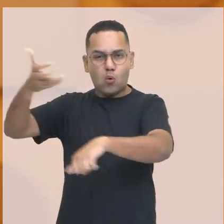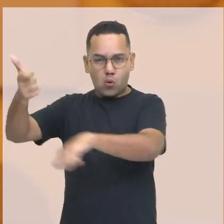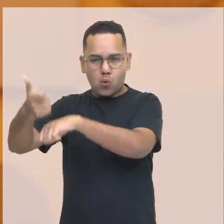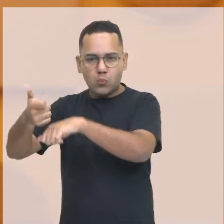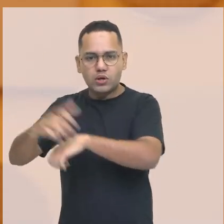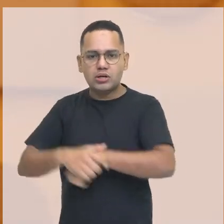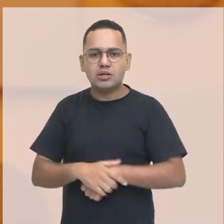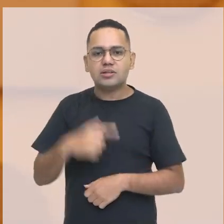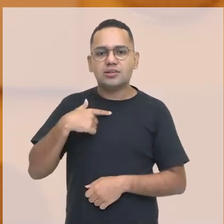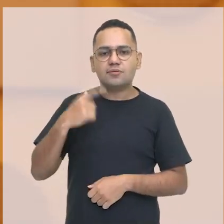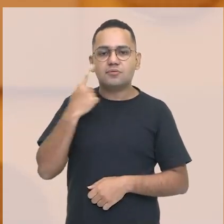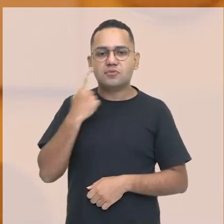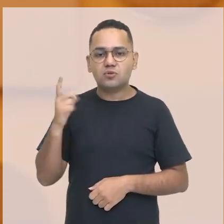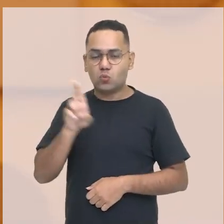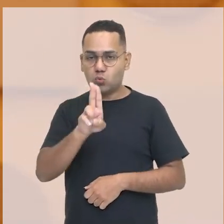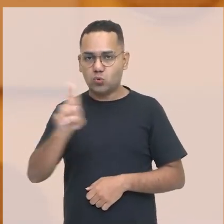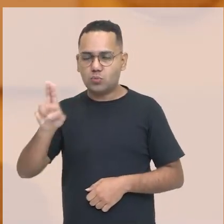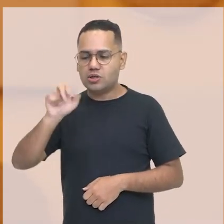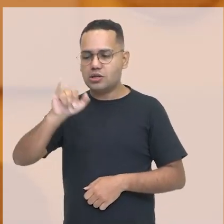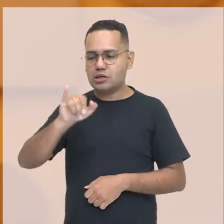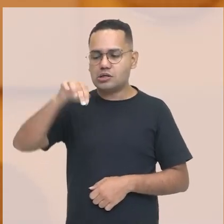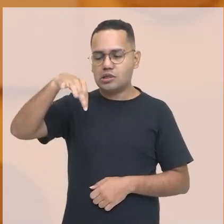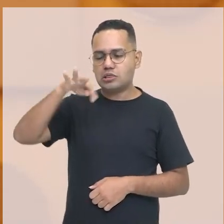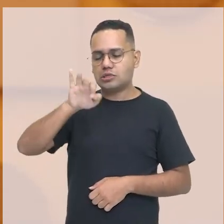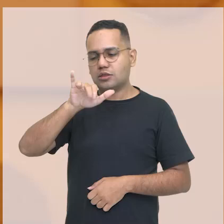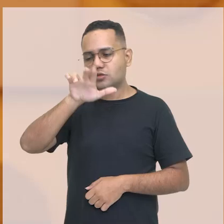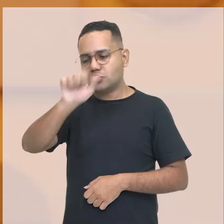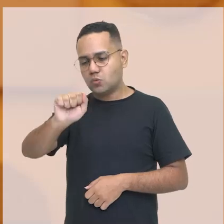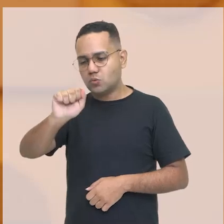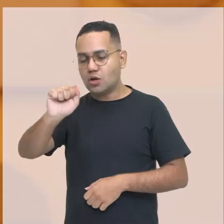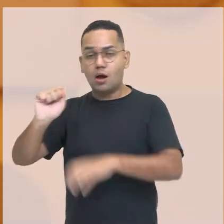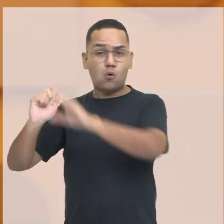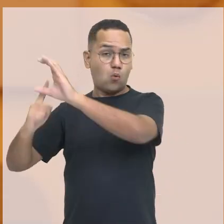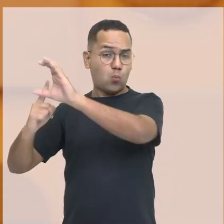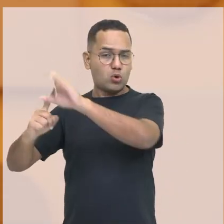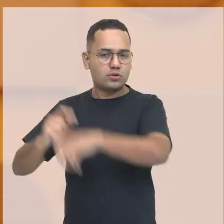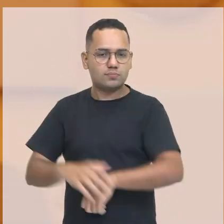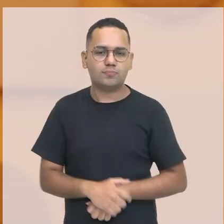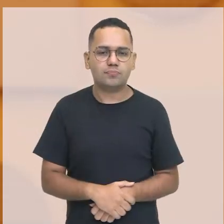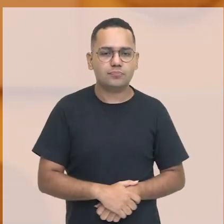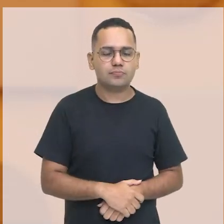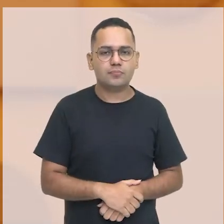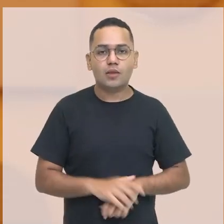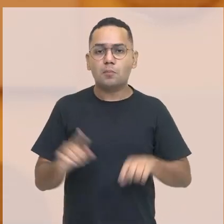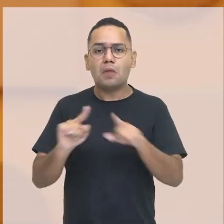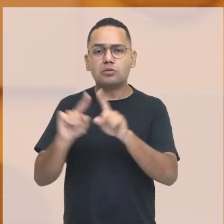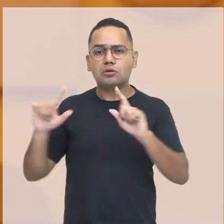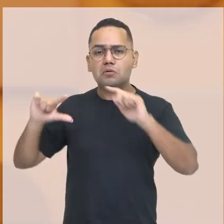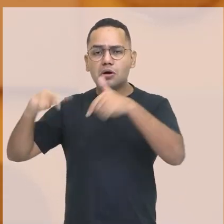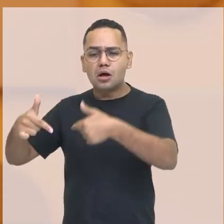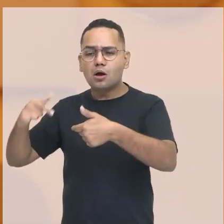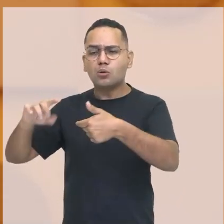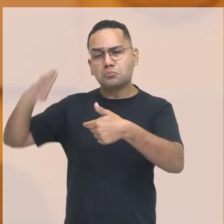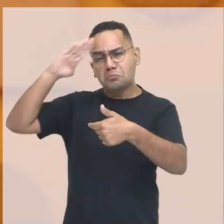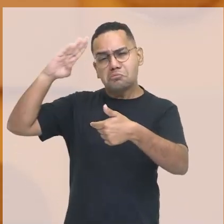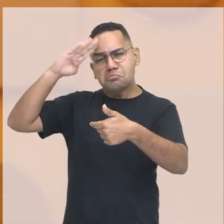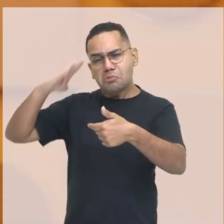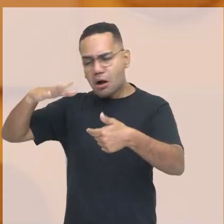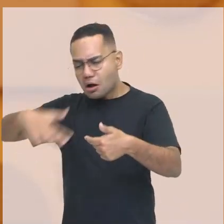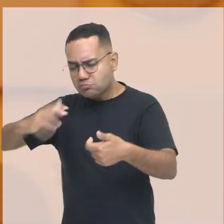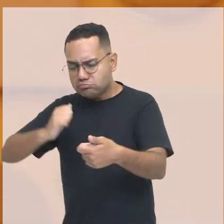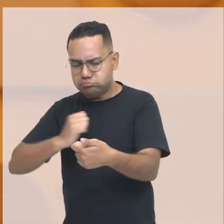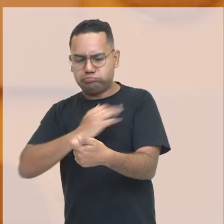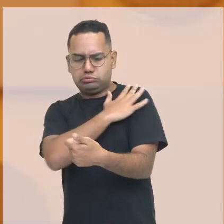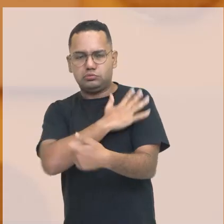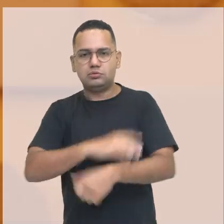que ficou conhecida como a intentona comunista, graças ali à ação de alguns militares, de alguns chefes ali dos